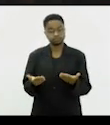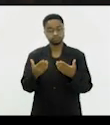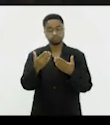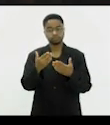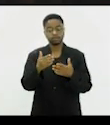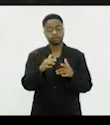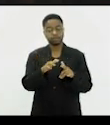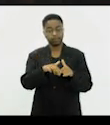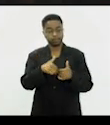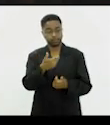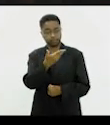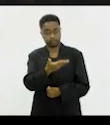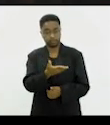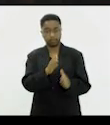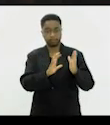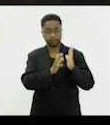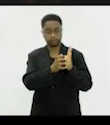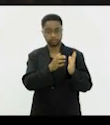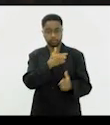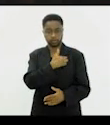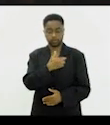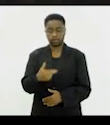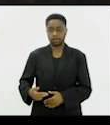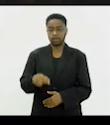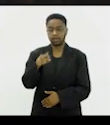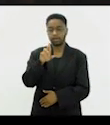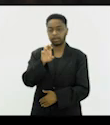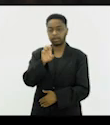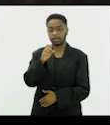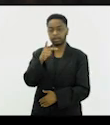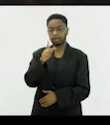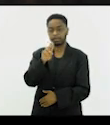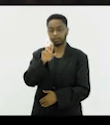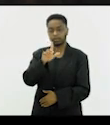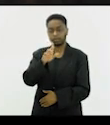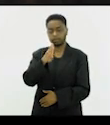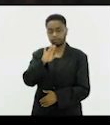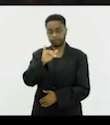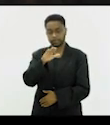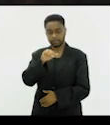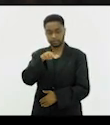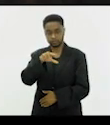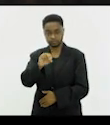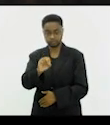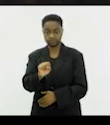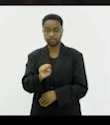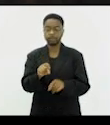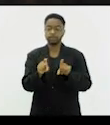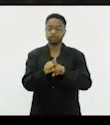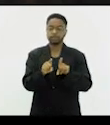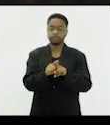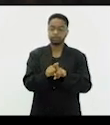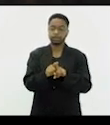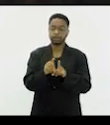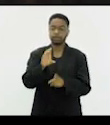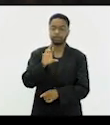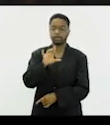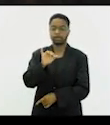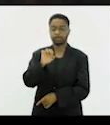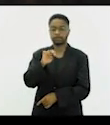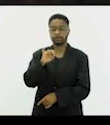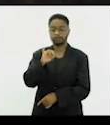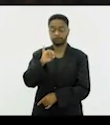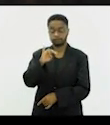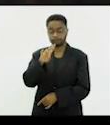ao Republicanos, ao deputado Crivella, agora o Lula deve sancionar, acredito